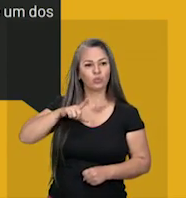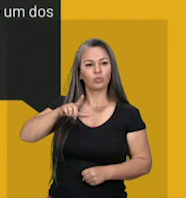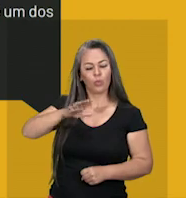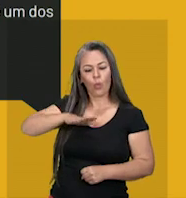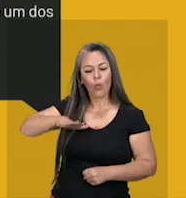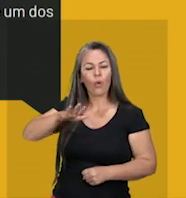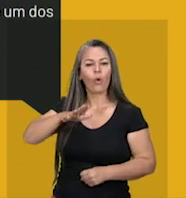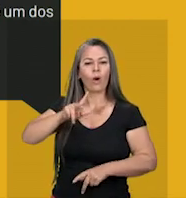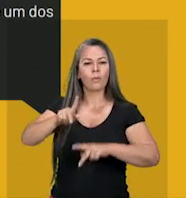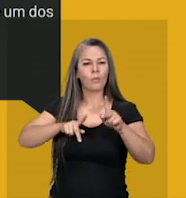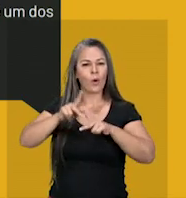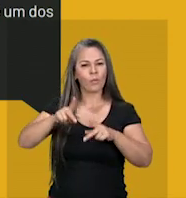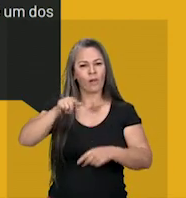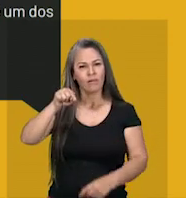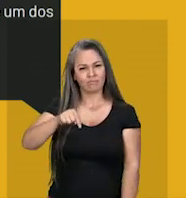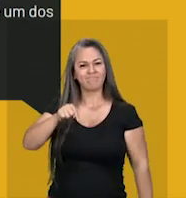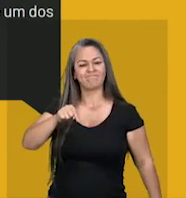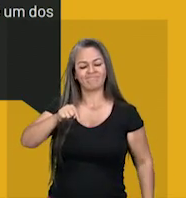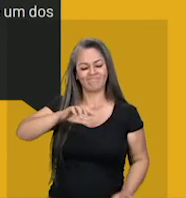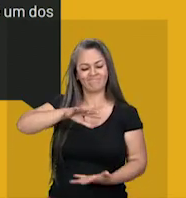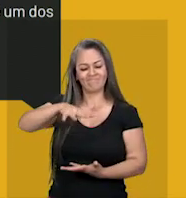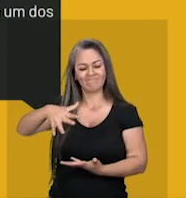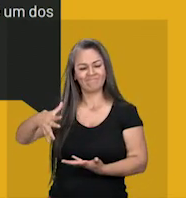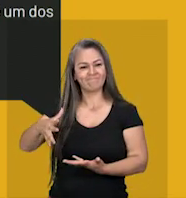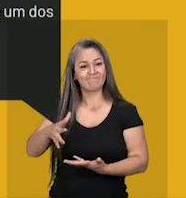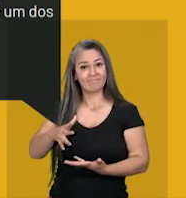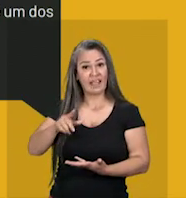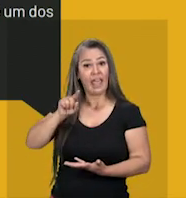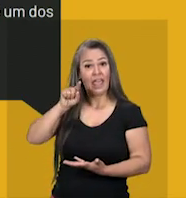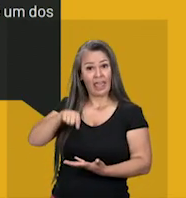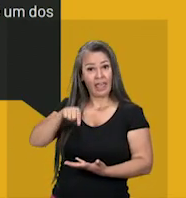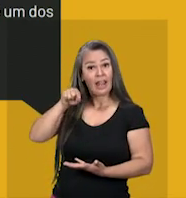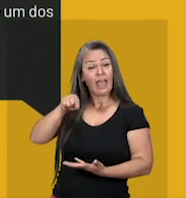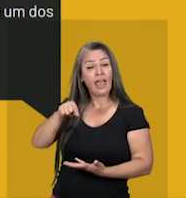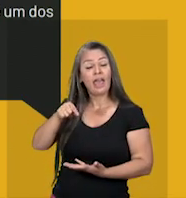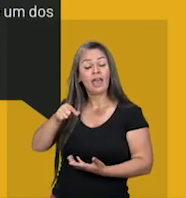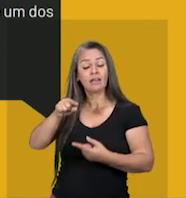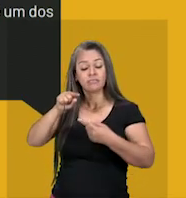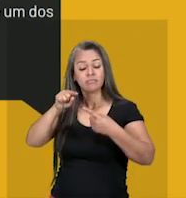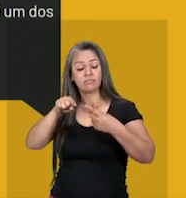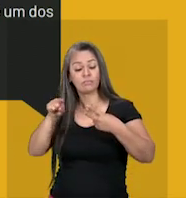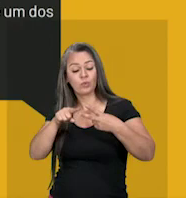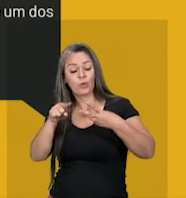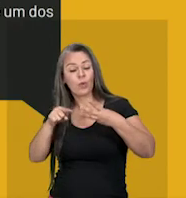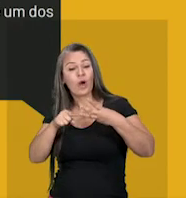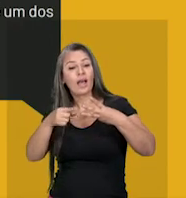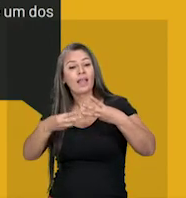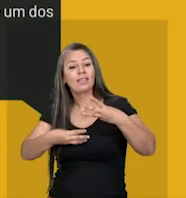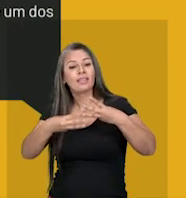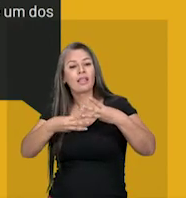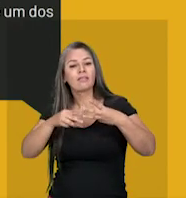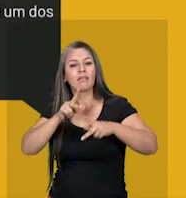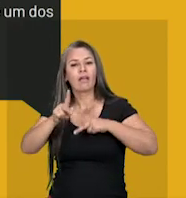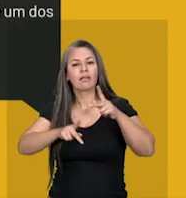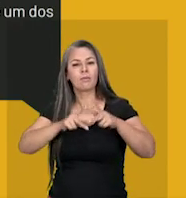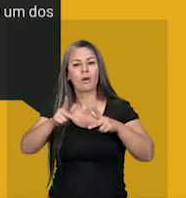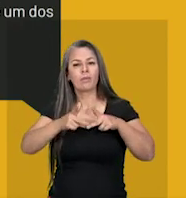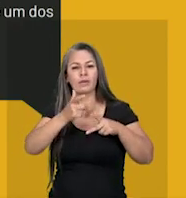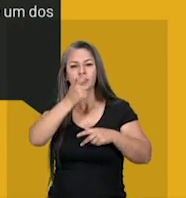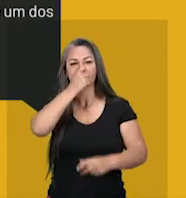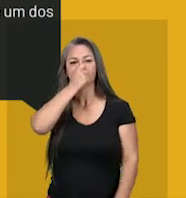depois vem o continente americano, o continente africano ocupa aí a terceira posição, tá? E apesar de